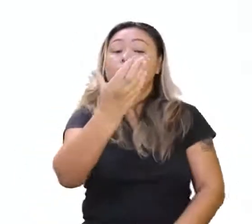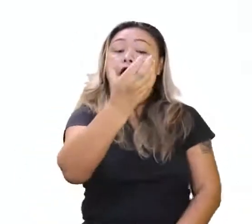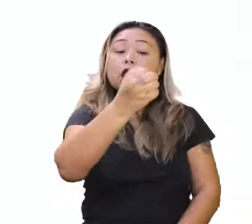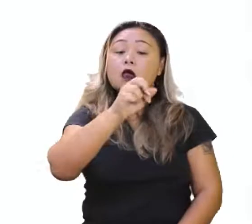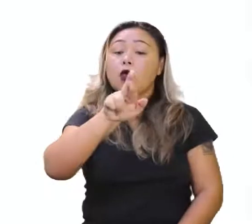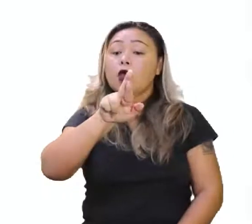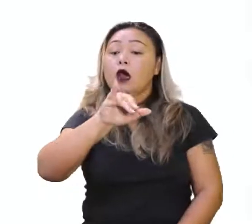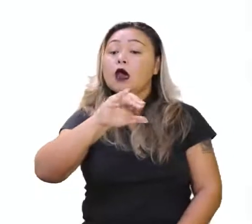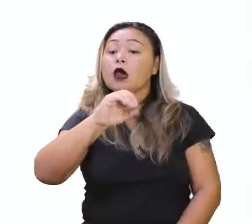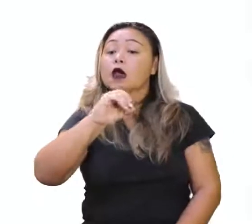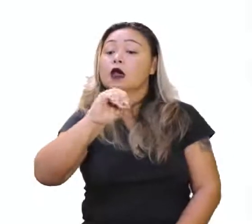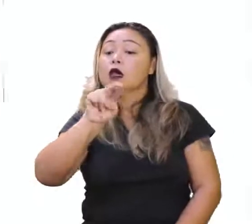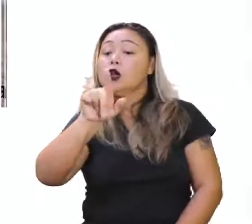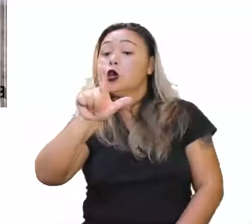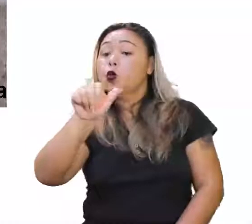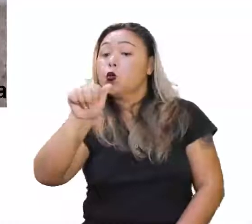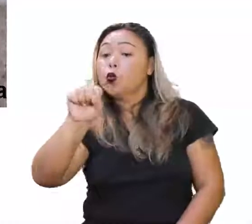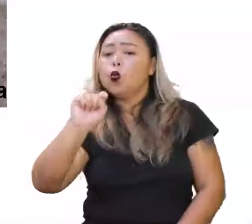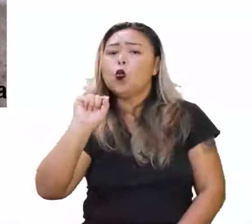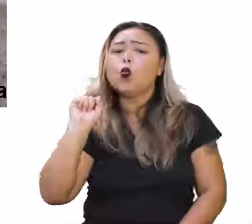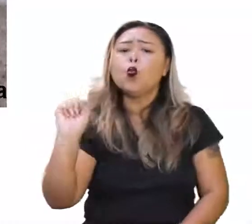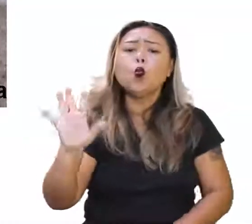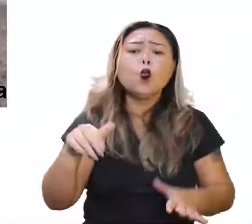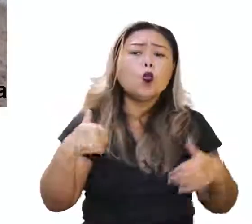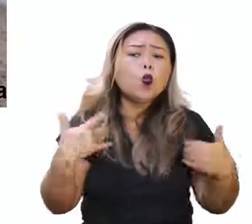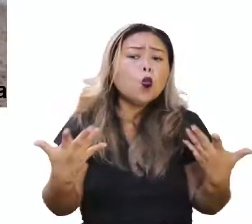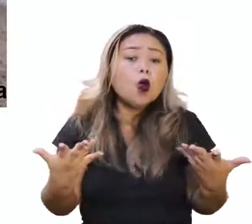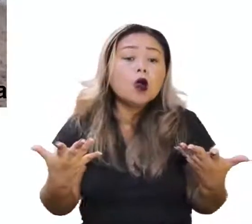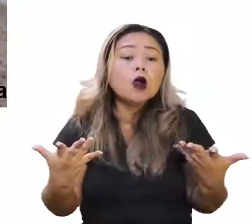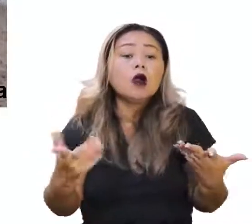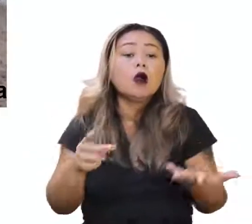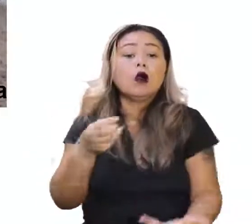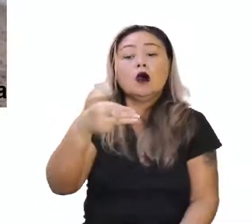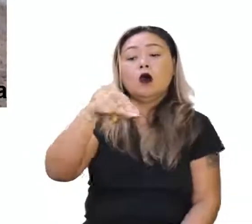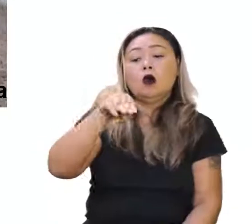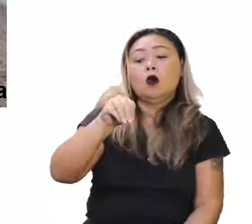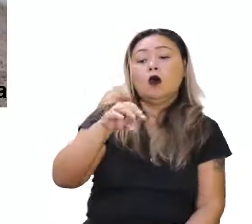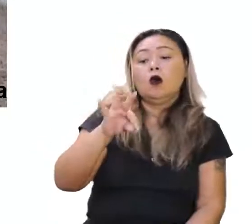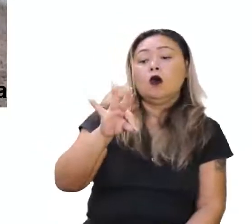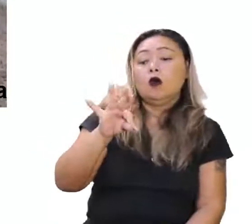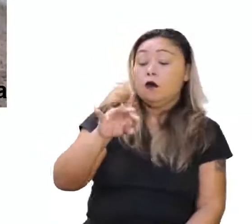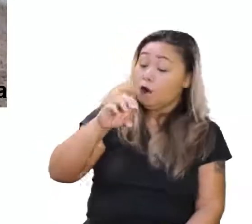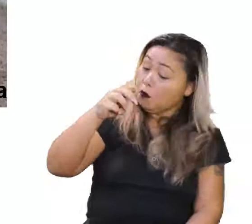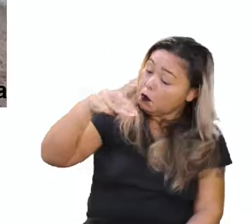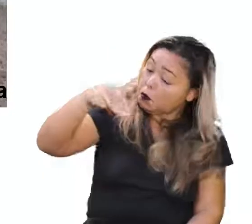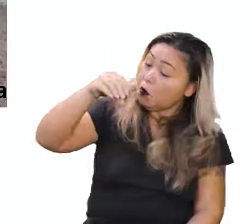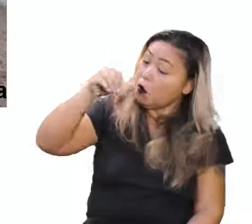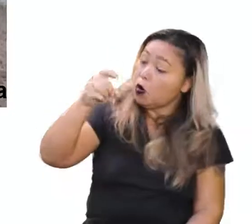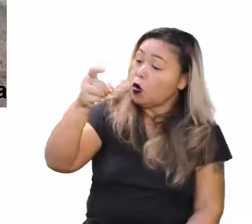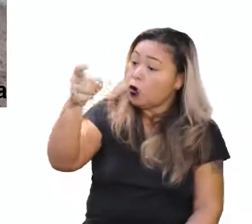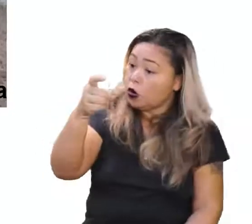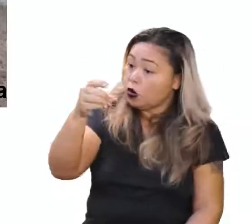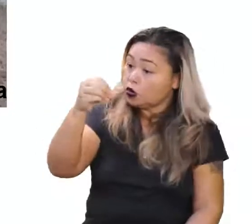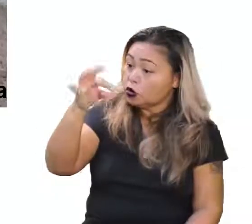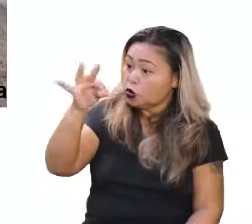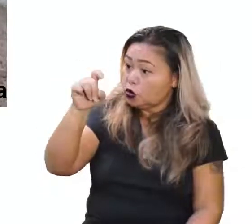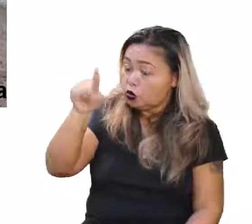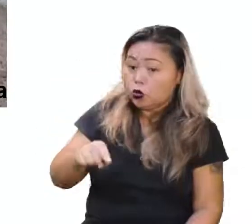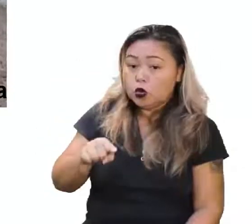raças crioulas. Professor, quais são elas? Tem a Mochotó,